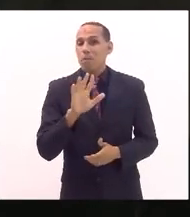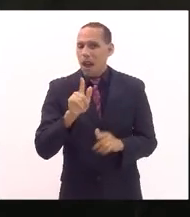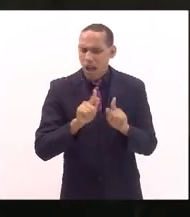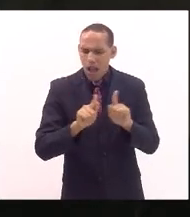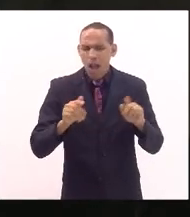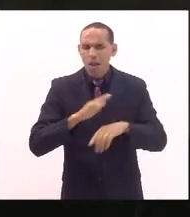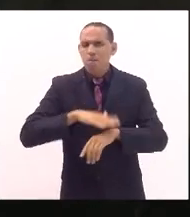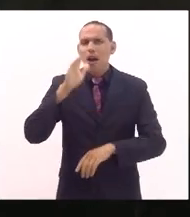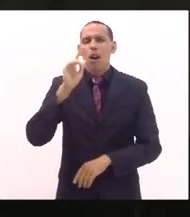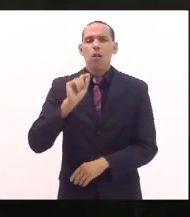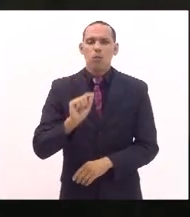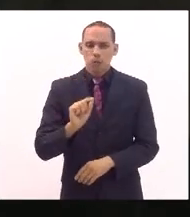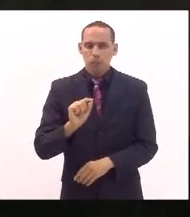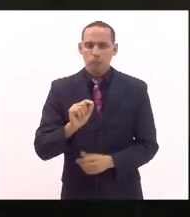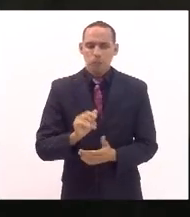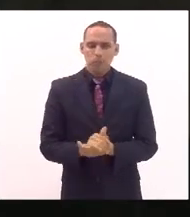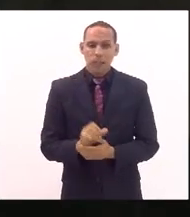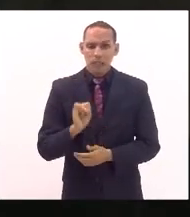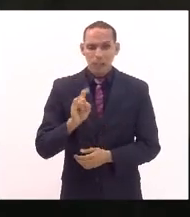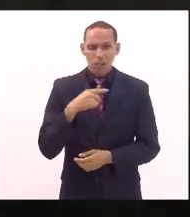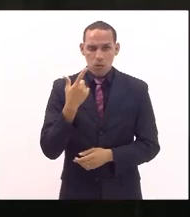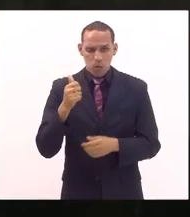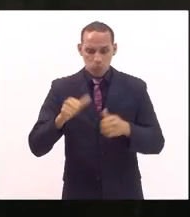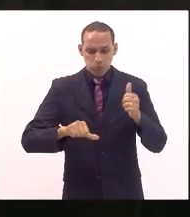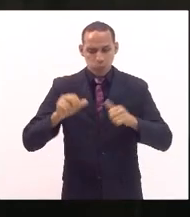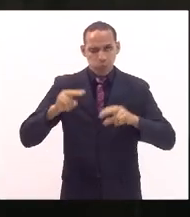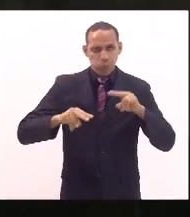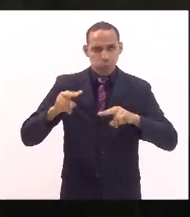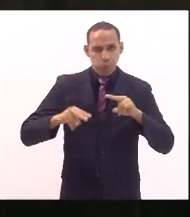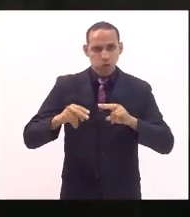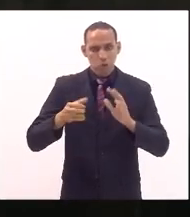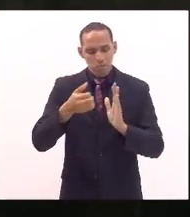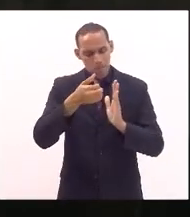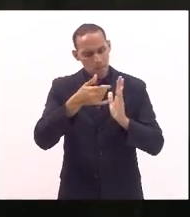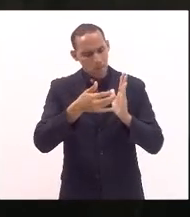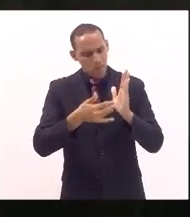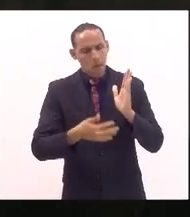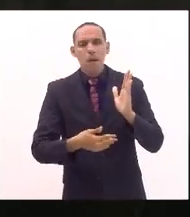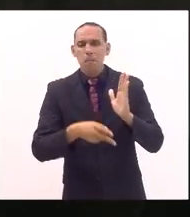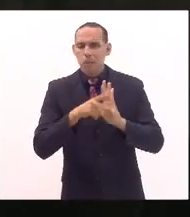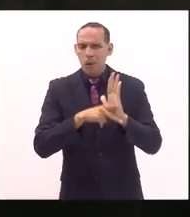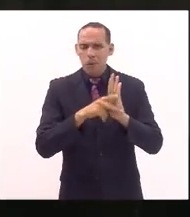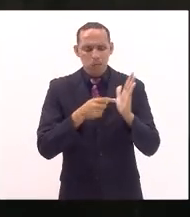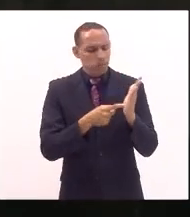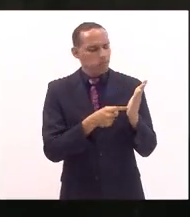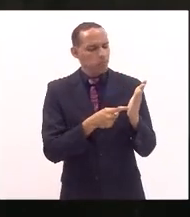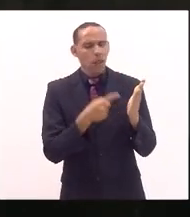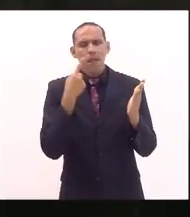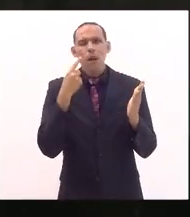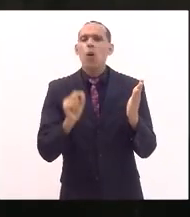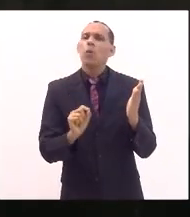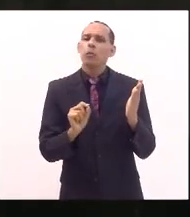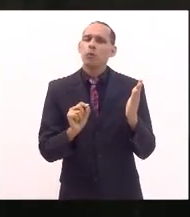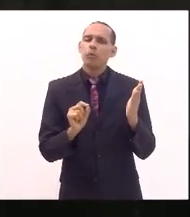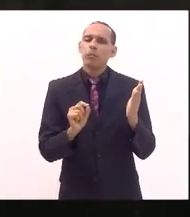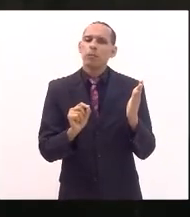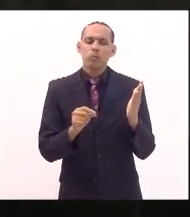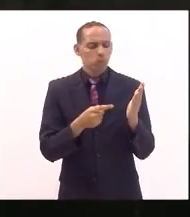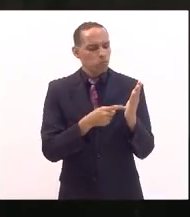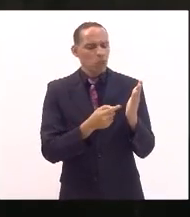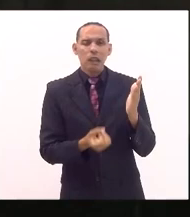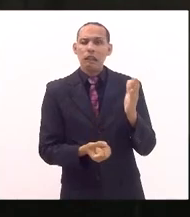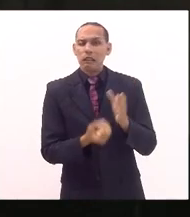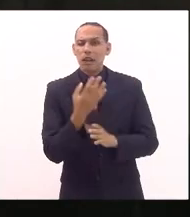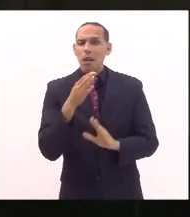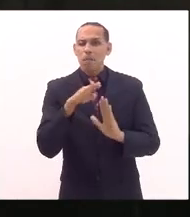grave e ao se avaliar a ementa do projeto de lei pois vemos que